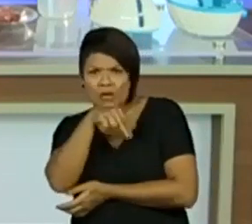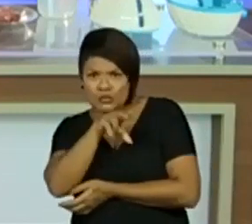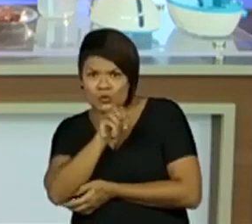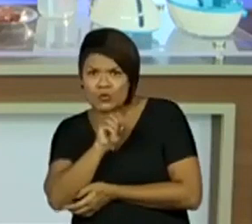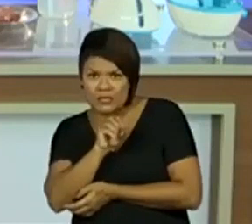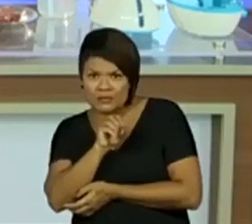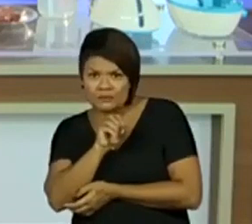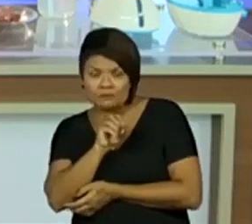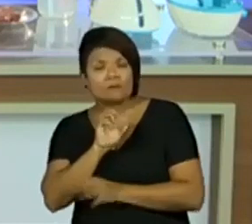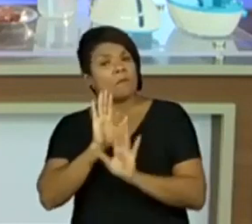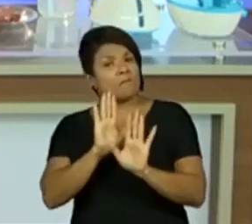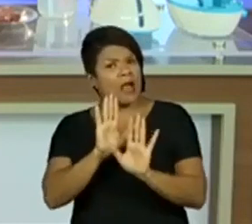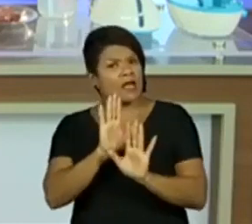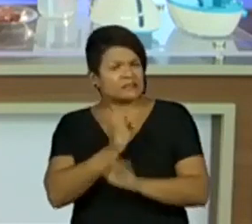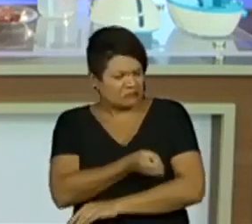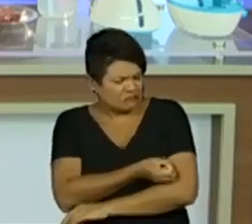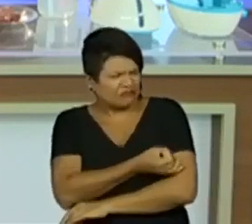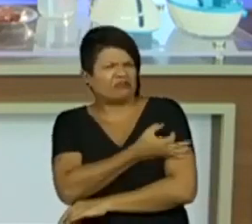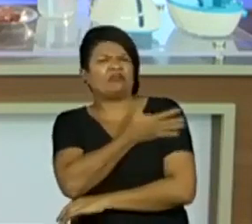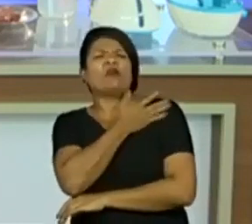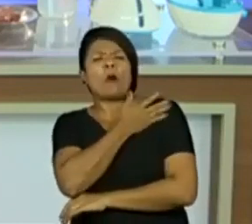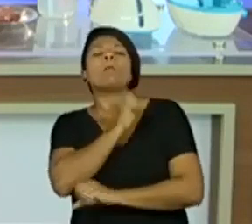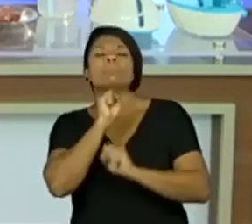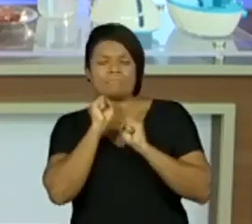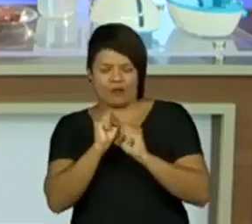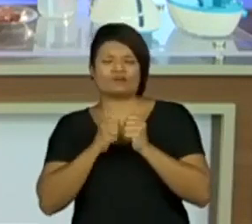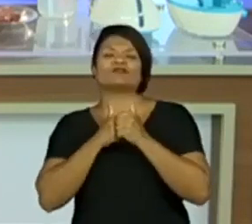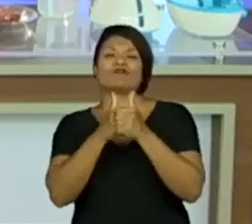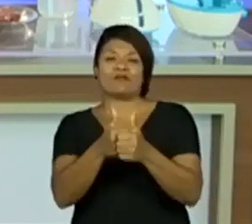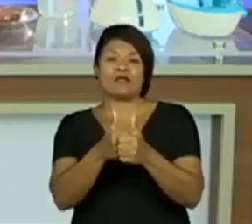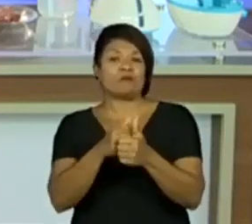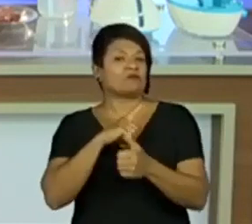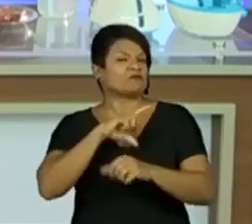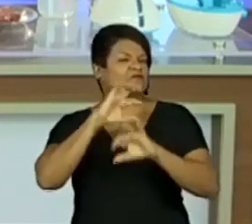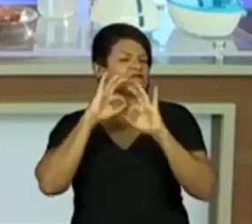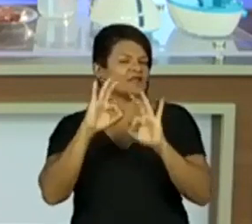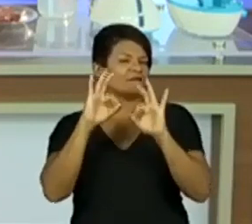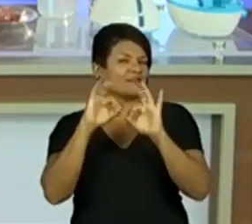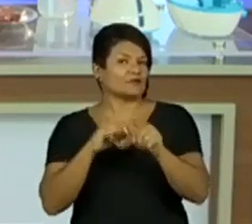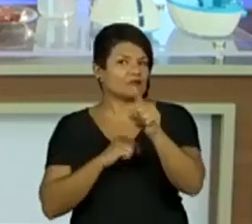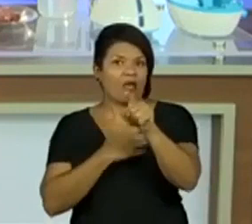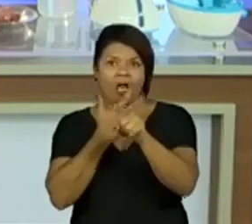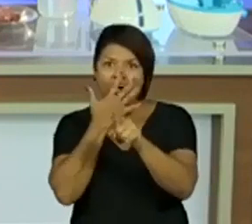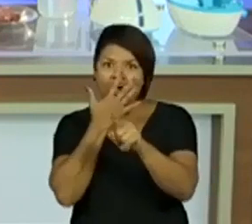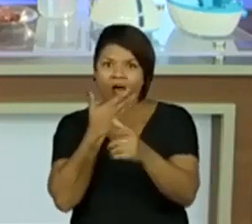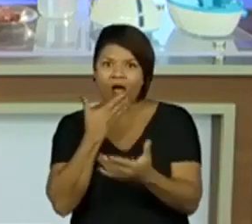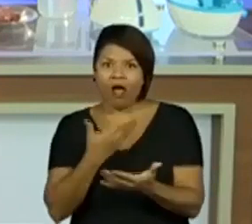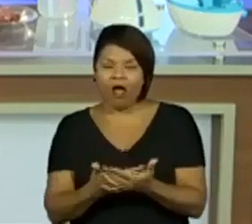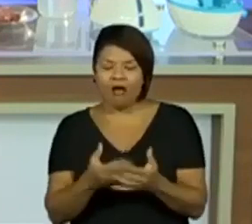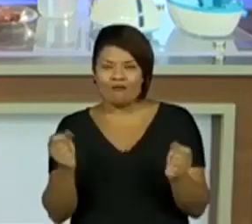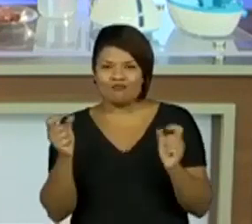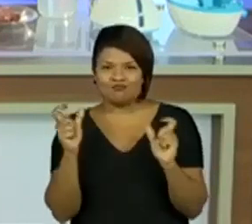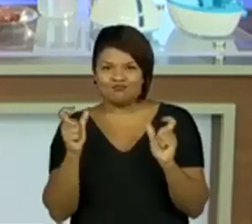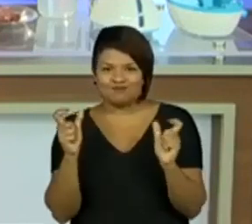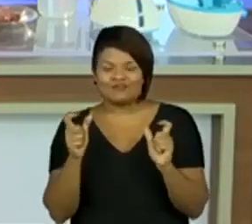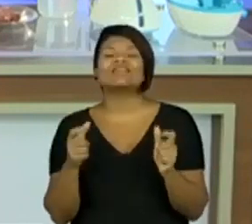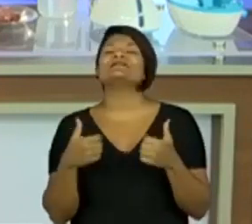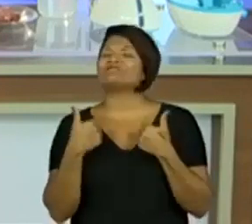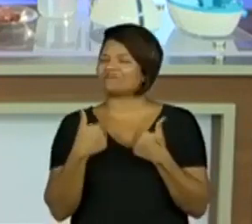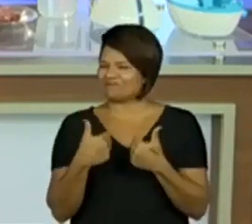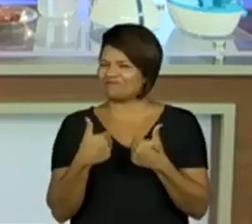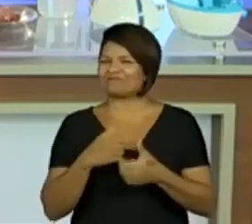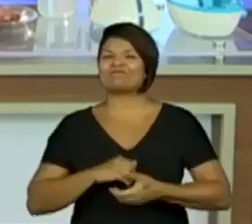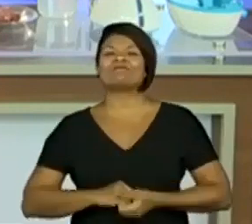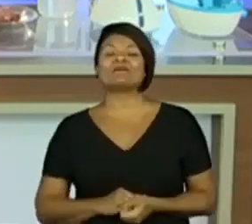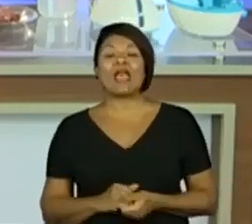demais podem acompanhar. Eu tenho certeza que todos vão gostar e se surpreender. Então, eu ia dizendo aqui